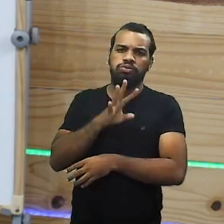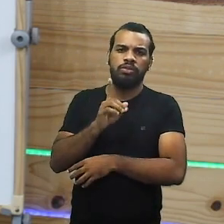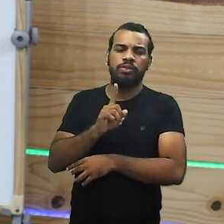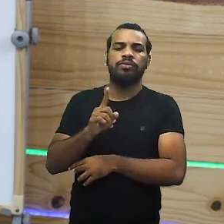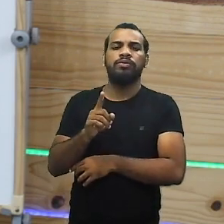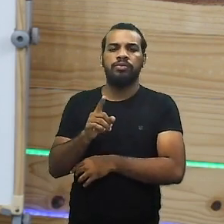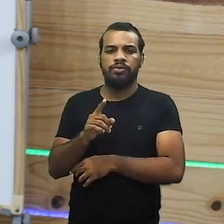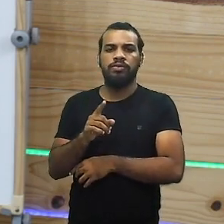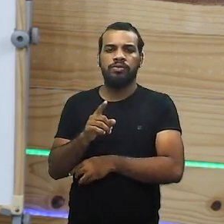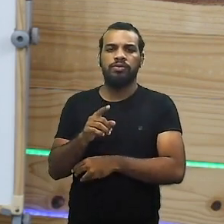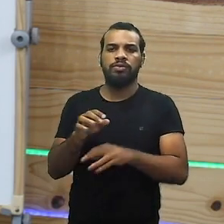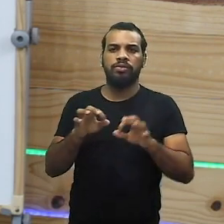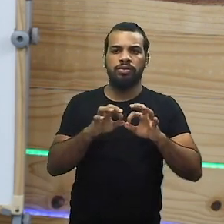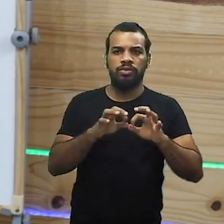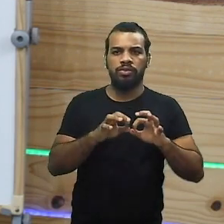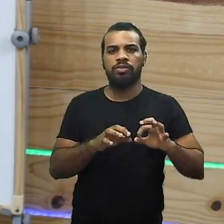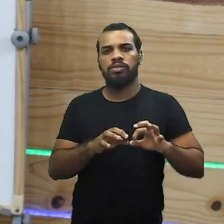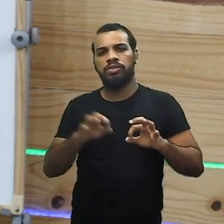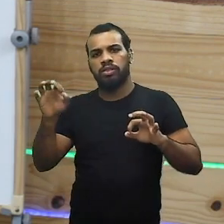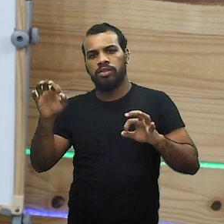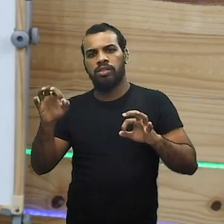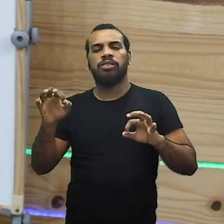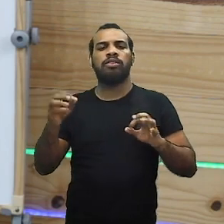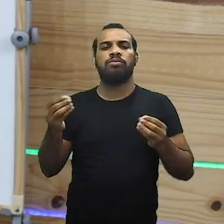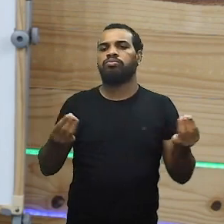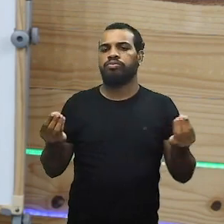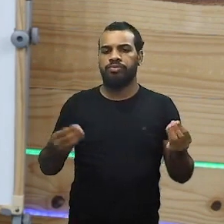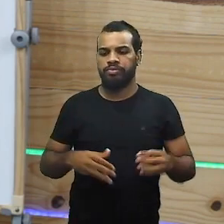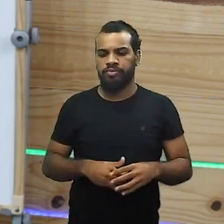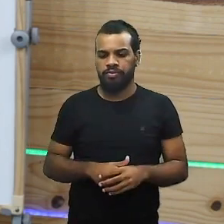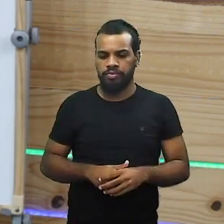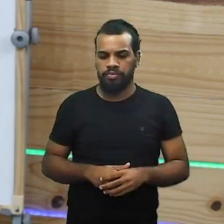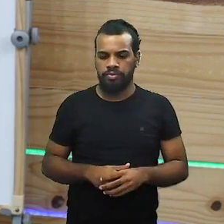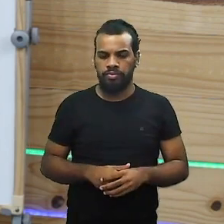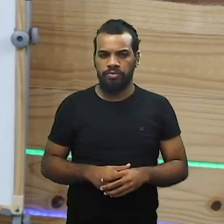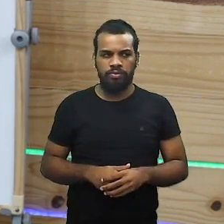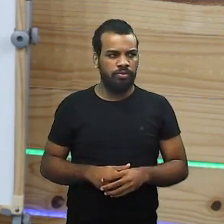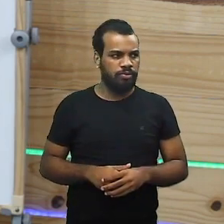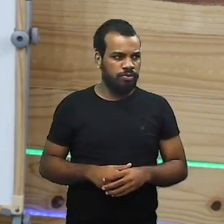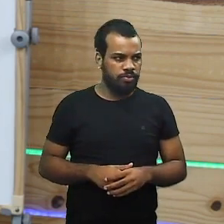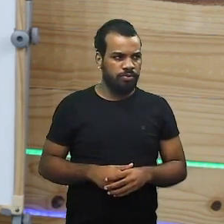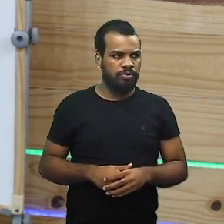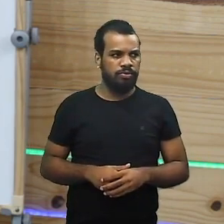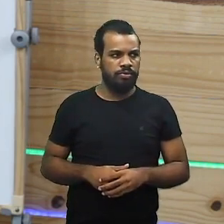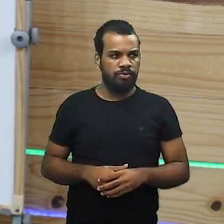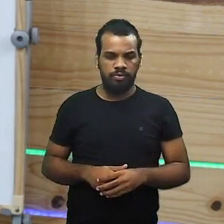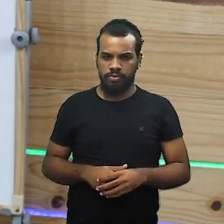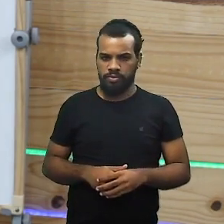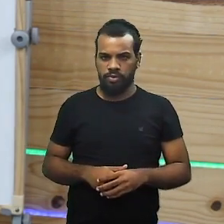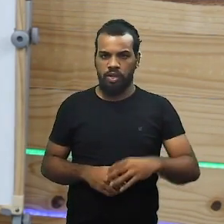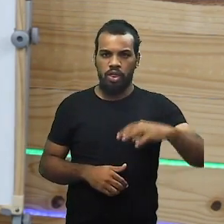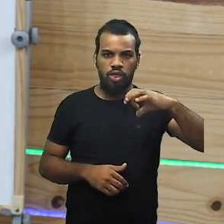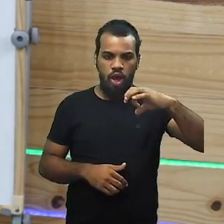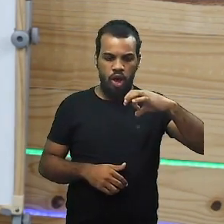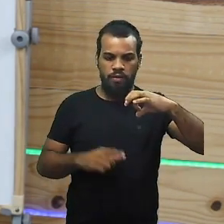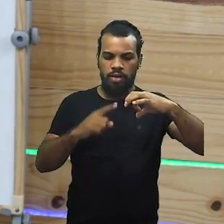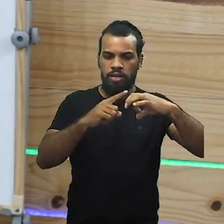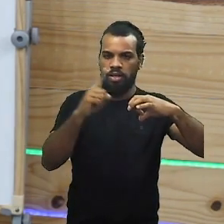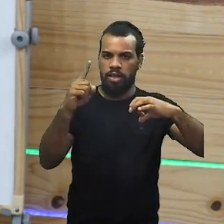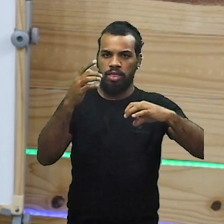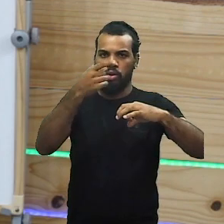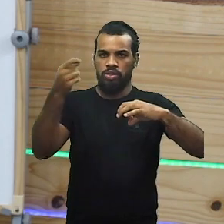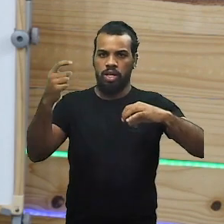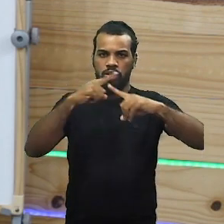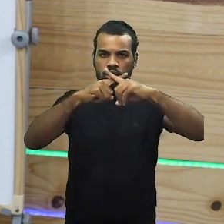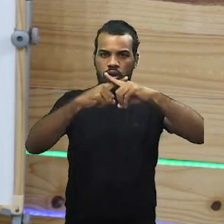de distância US, é só você fazer a multiplicação entre 9 e o 200. Ó. Distância